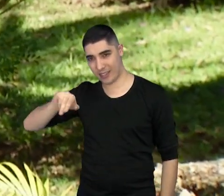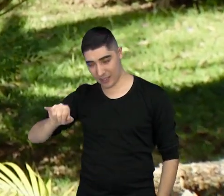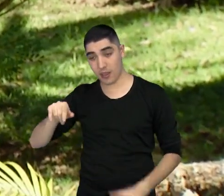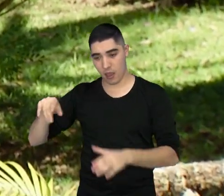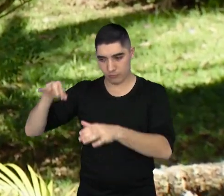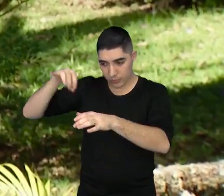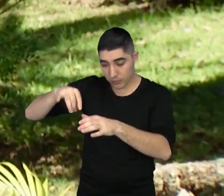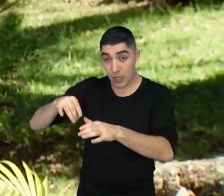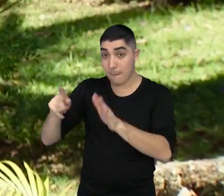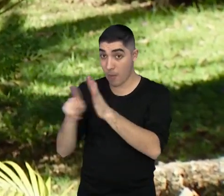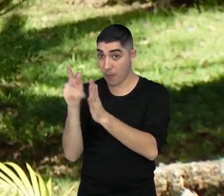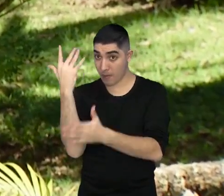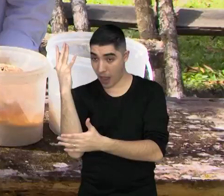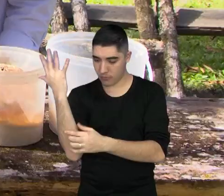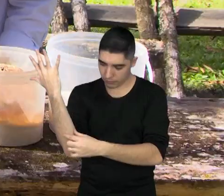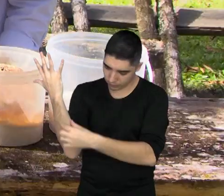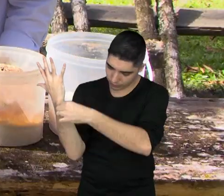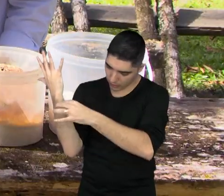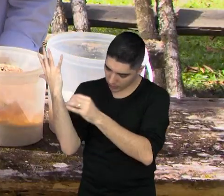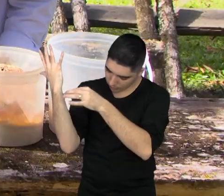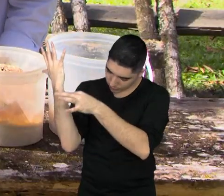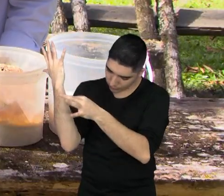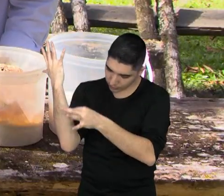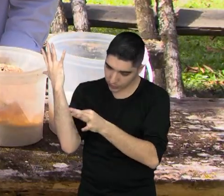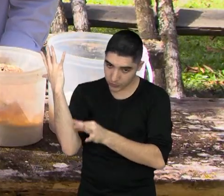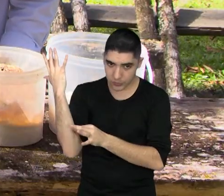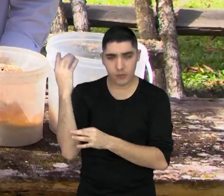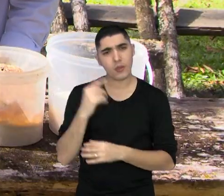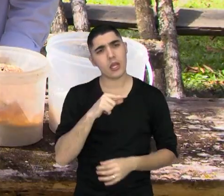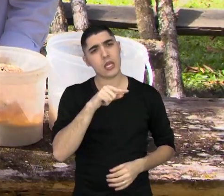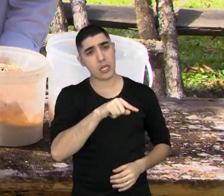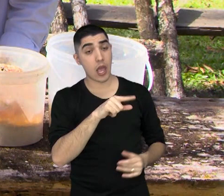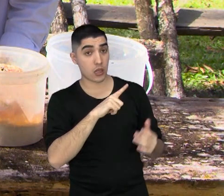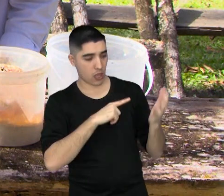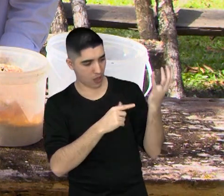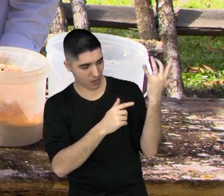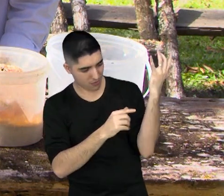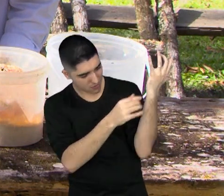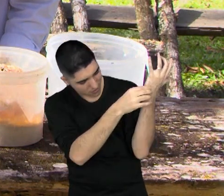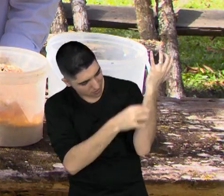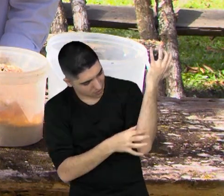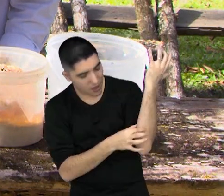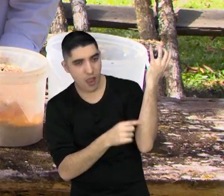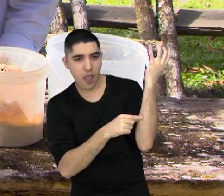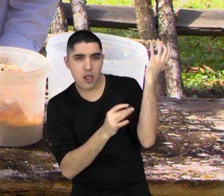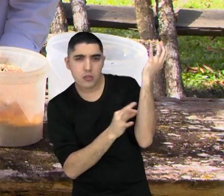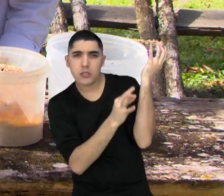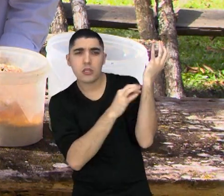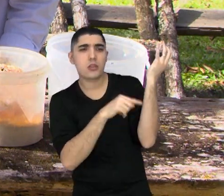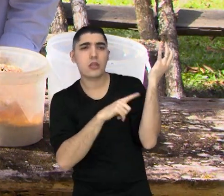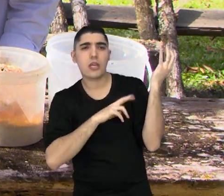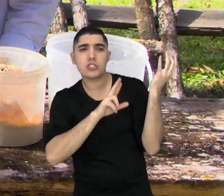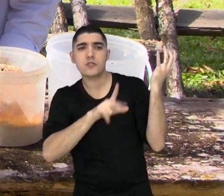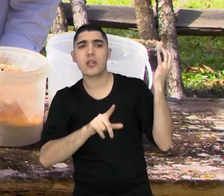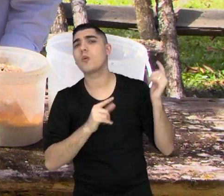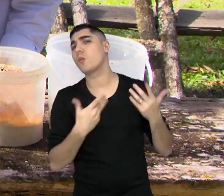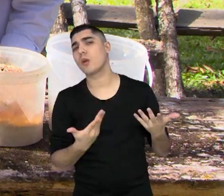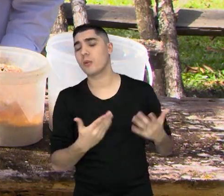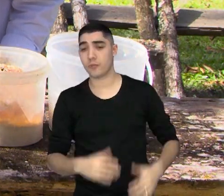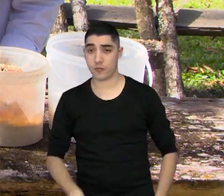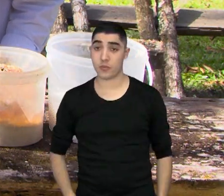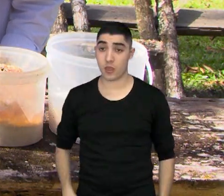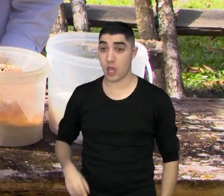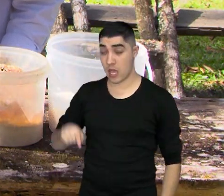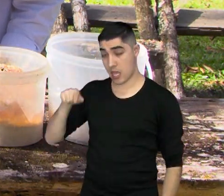tora do konogi. Na tora do konogi. E tem uma curiosidade, essa tora do konogi. Explica pra gente. Essa árvore konogi é